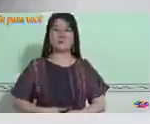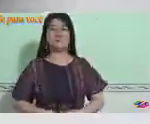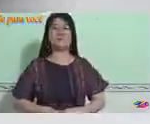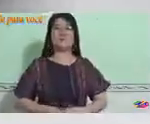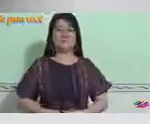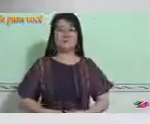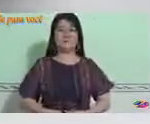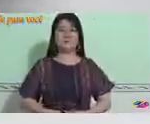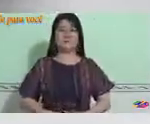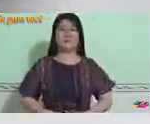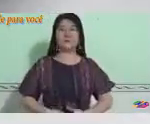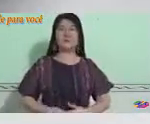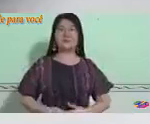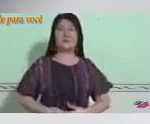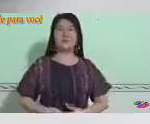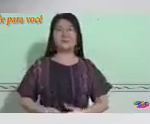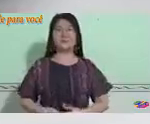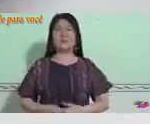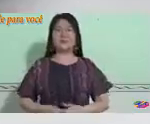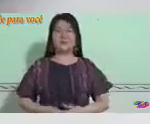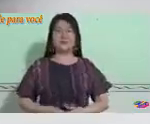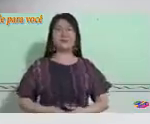pelo dermatologista.